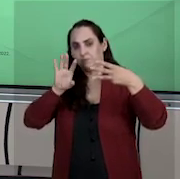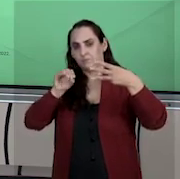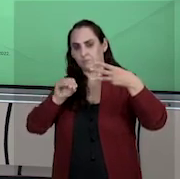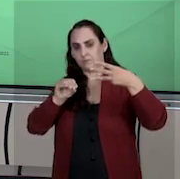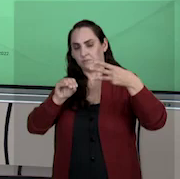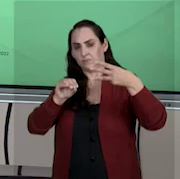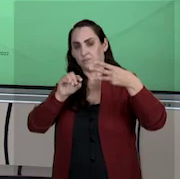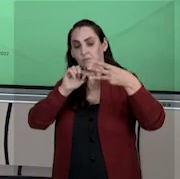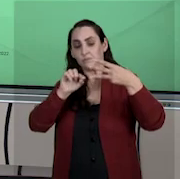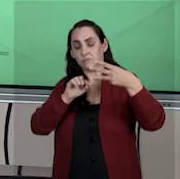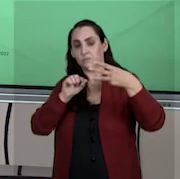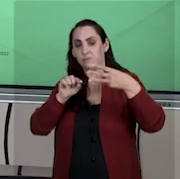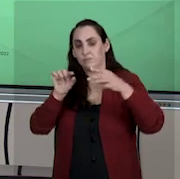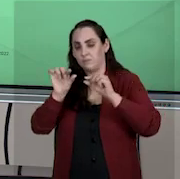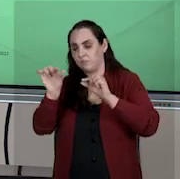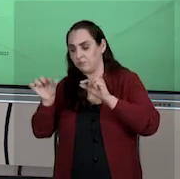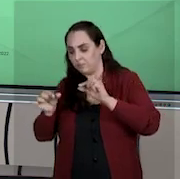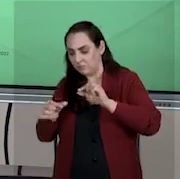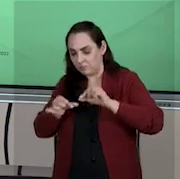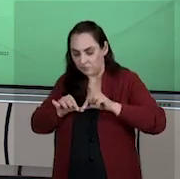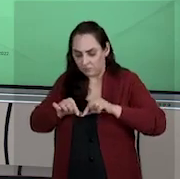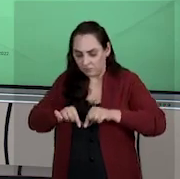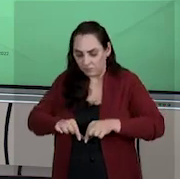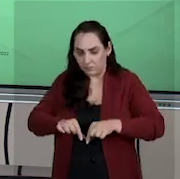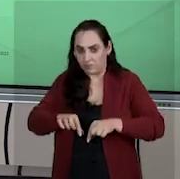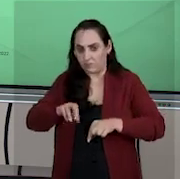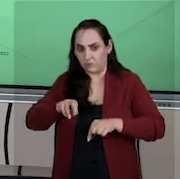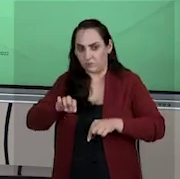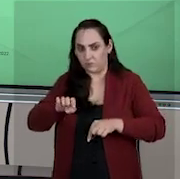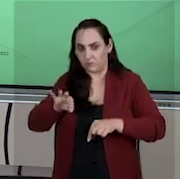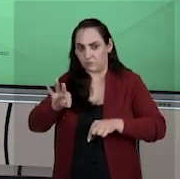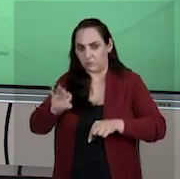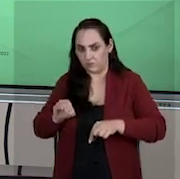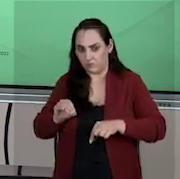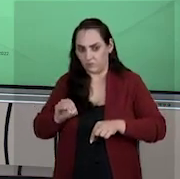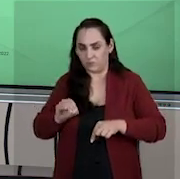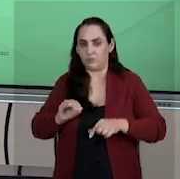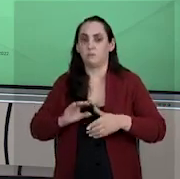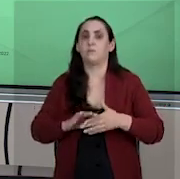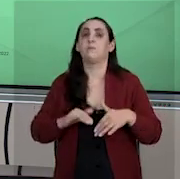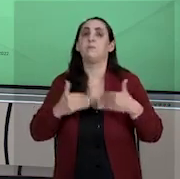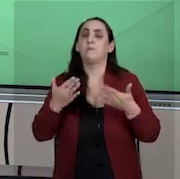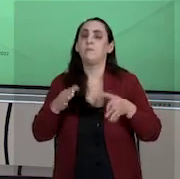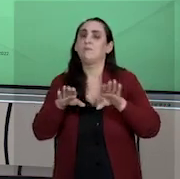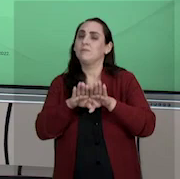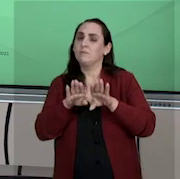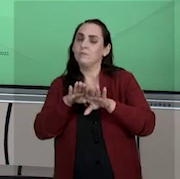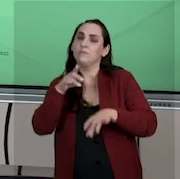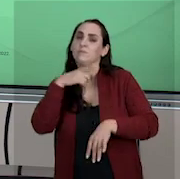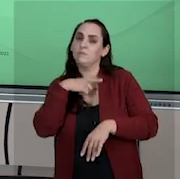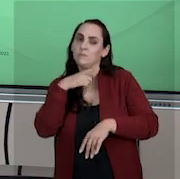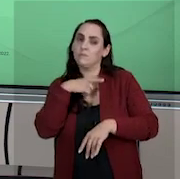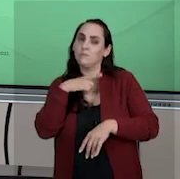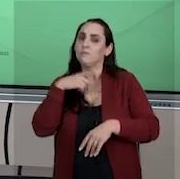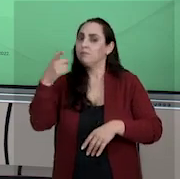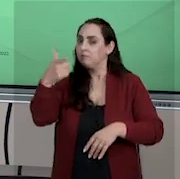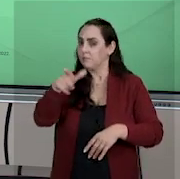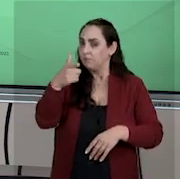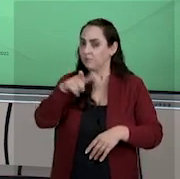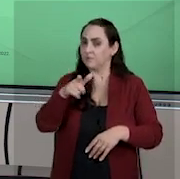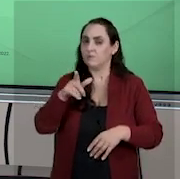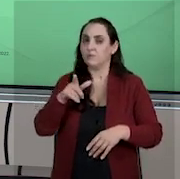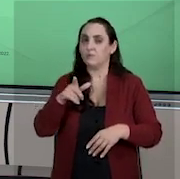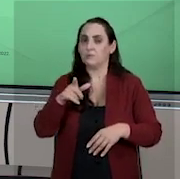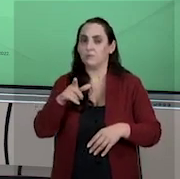reto, onde as fezes geralmente ficam armazenadas. Além desses órgãos, nós vamos ter outras